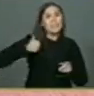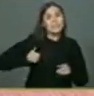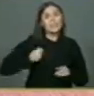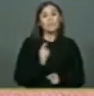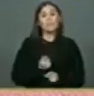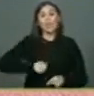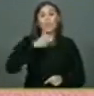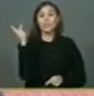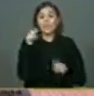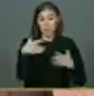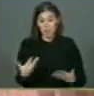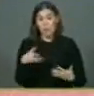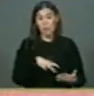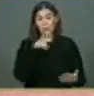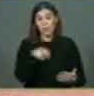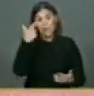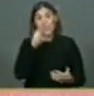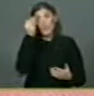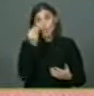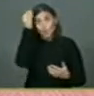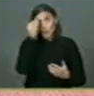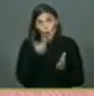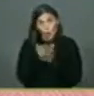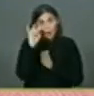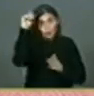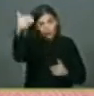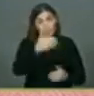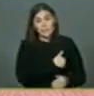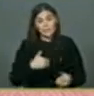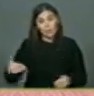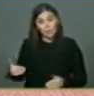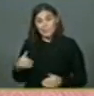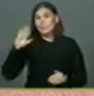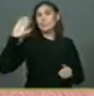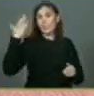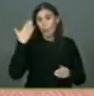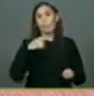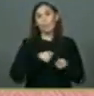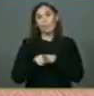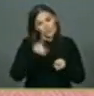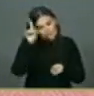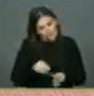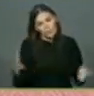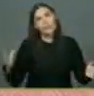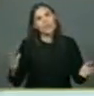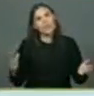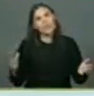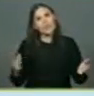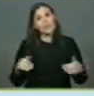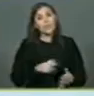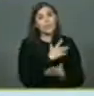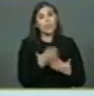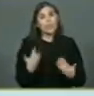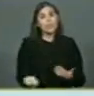Nós estamos num país, e eu ainda sonho, que um dia a saúde vai ser uma prioridade política prioritária, e não é